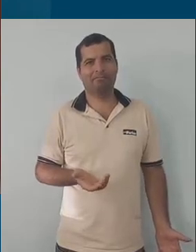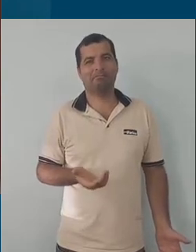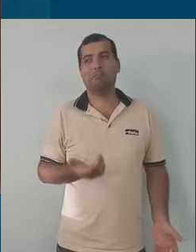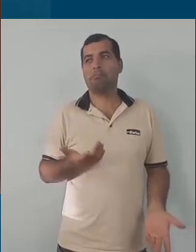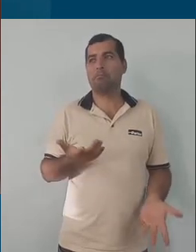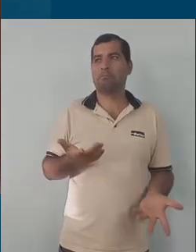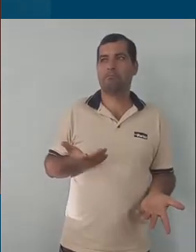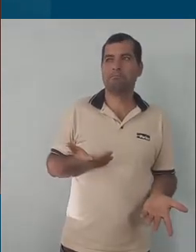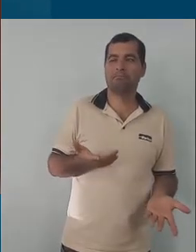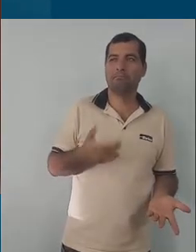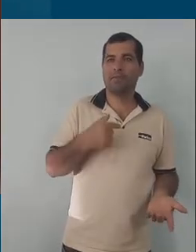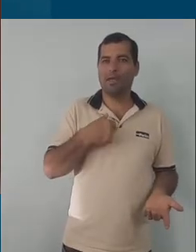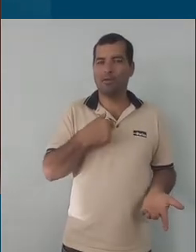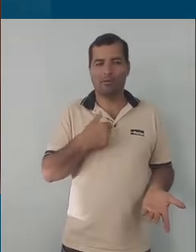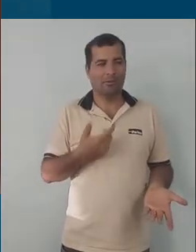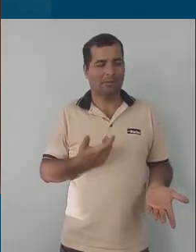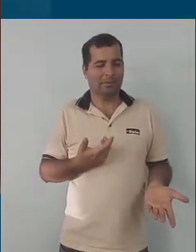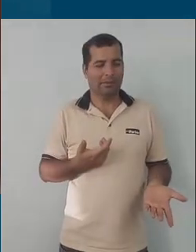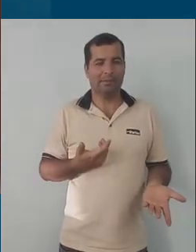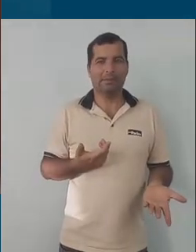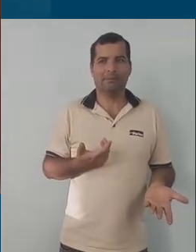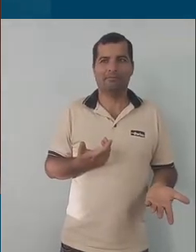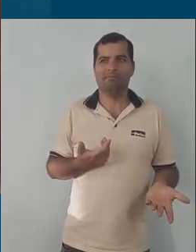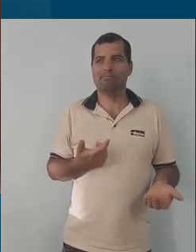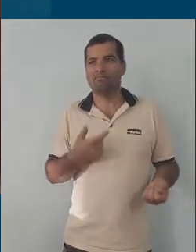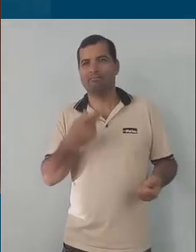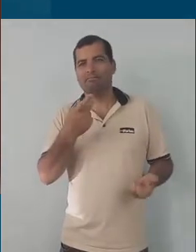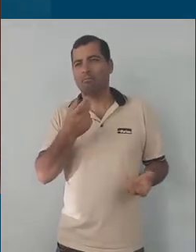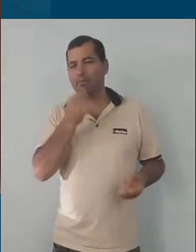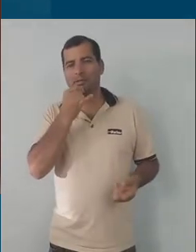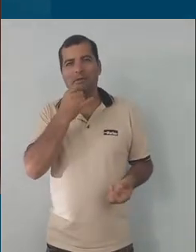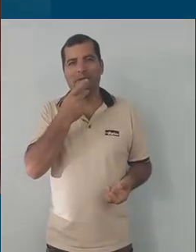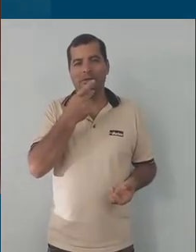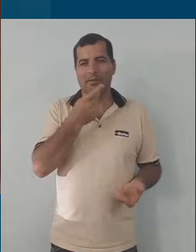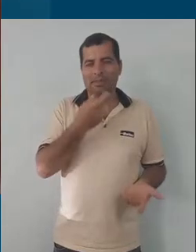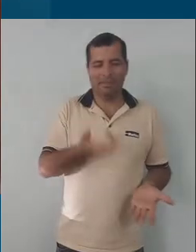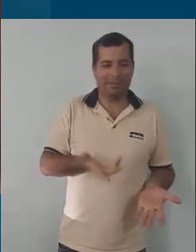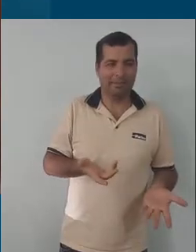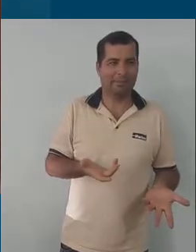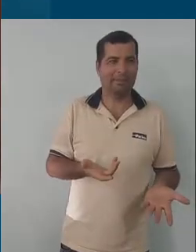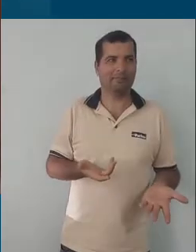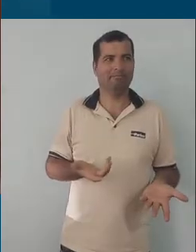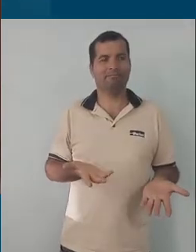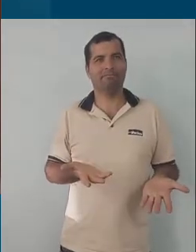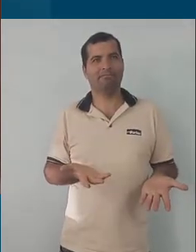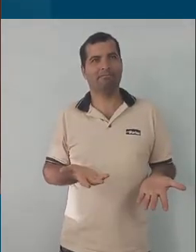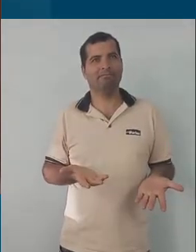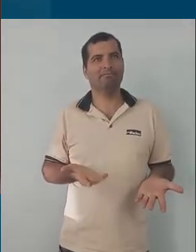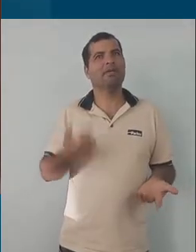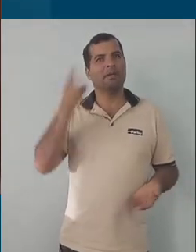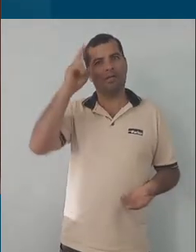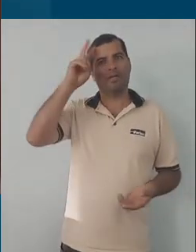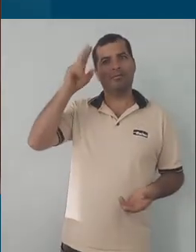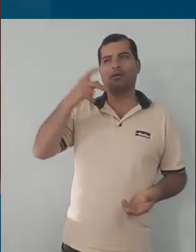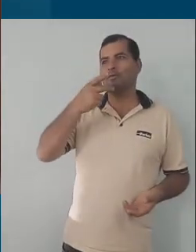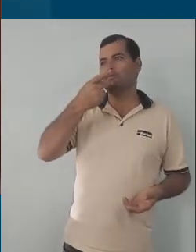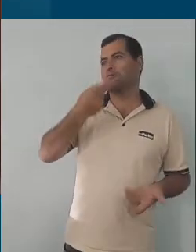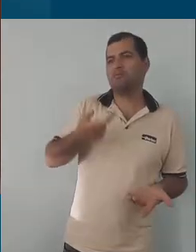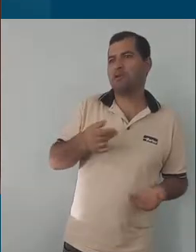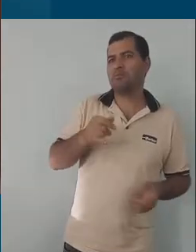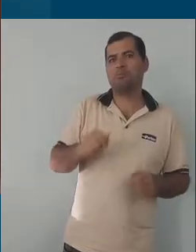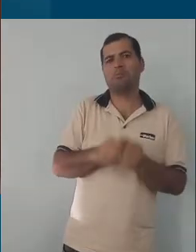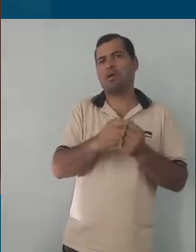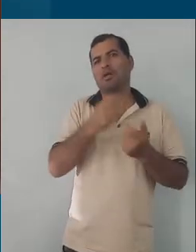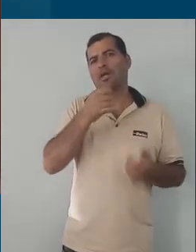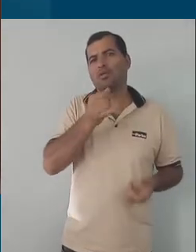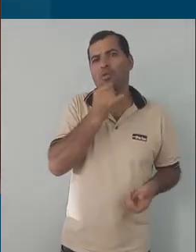eu não falo, como dizia na minha infância, da boca para fora, que o professor é o